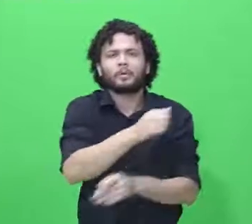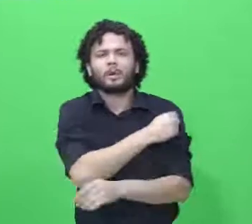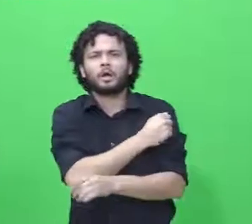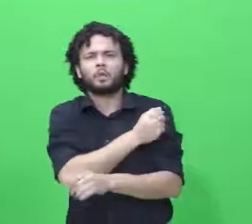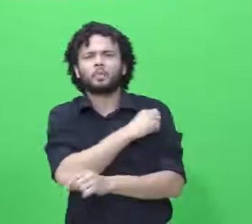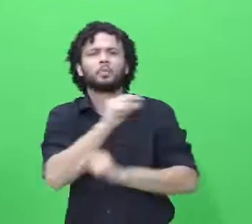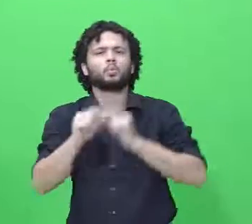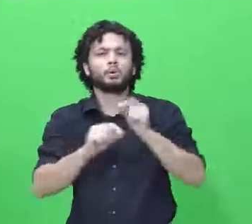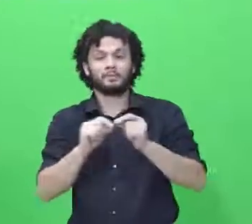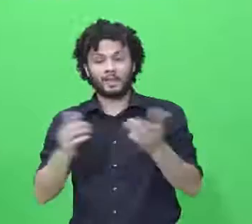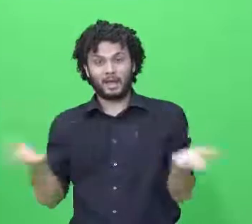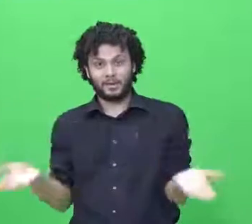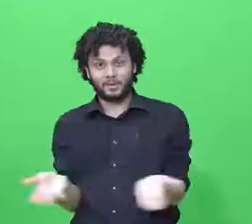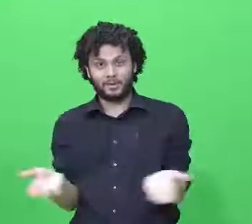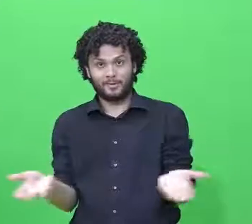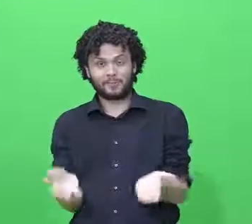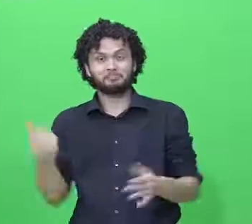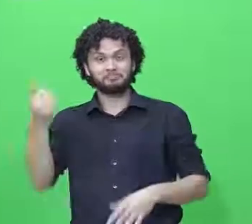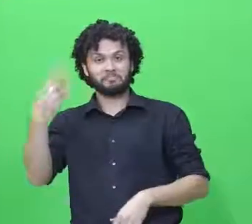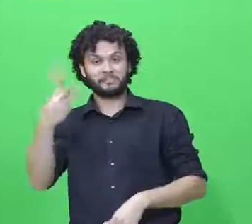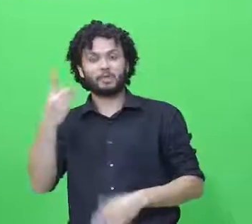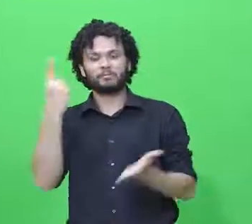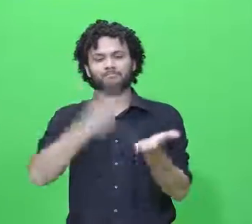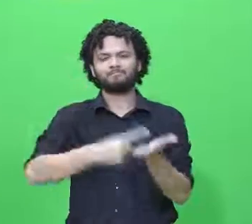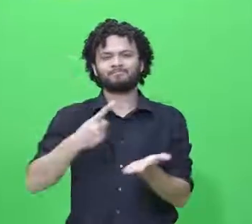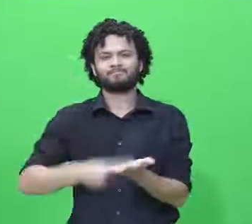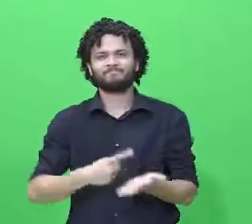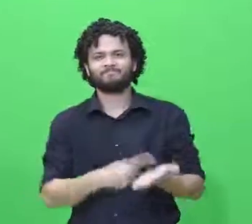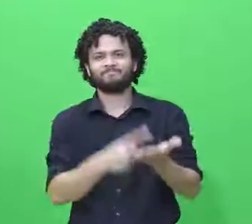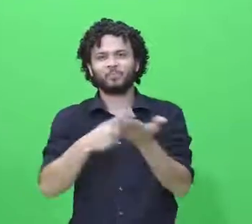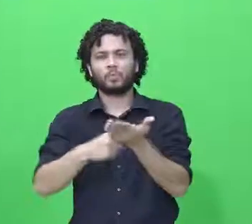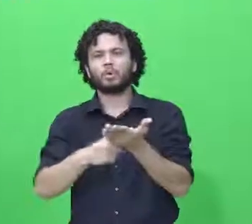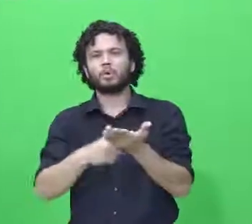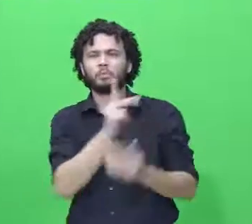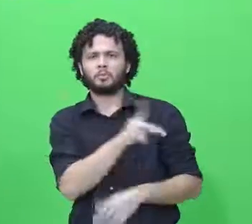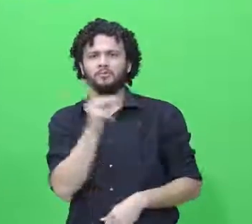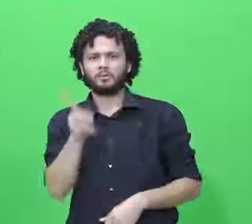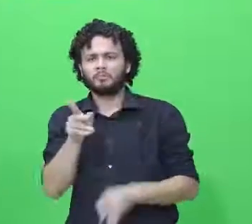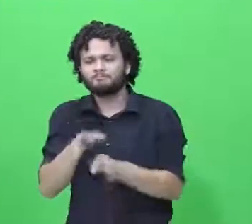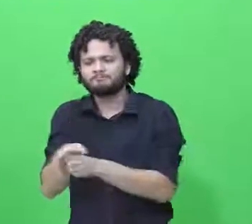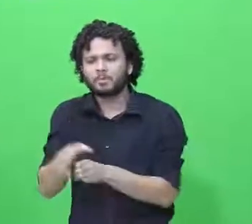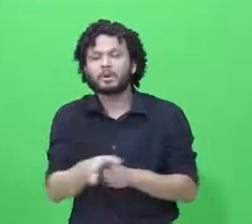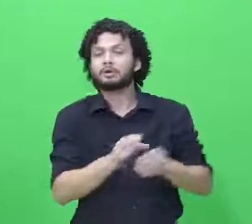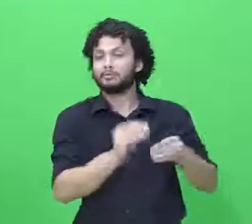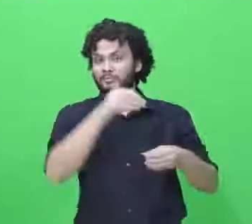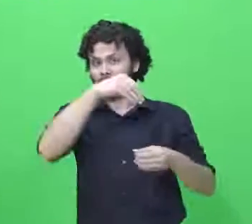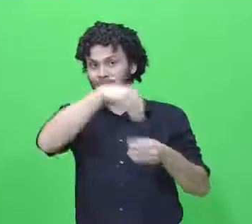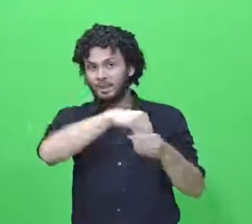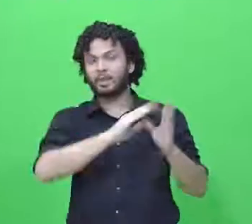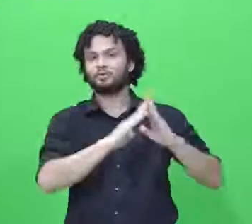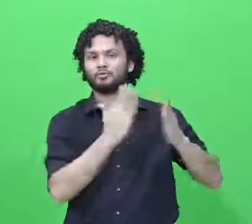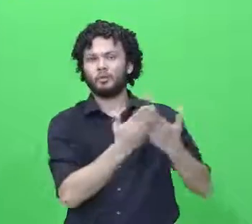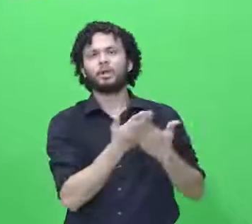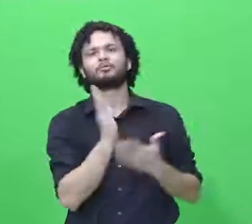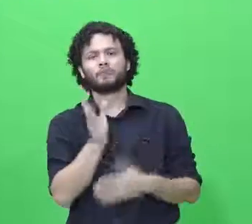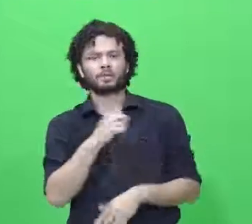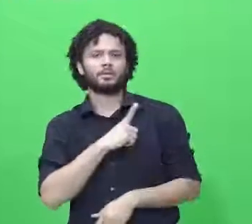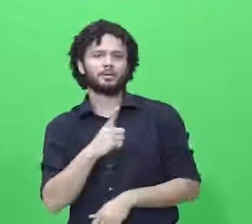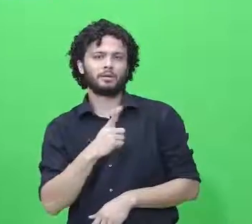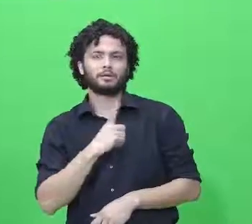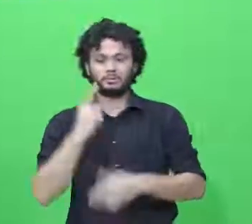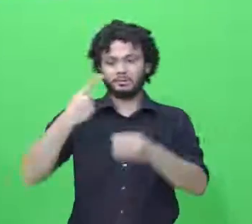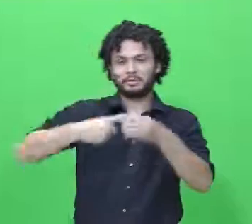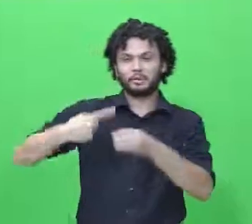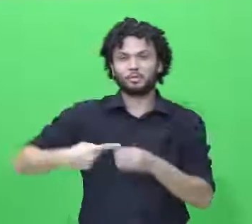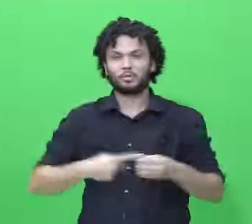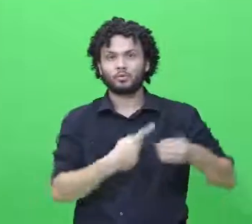aluno, nessa edição, nós convocamos os professores orientadores que estão nas escolas das coordenadorias do interior